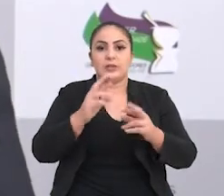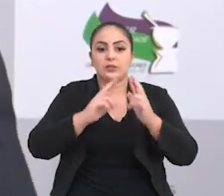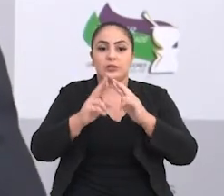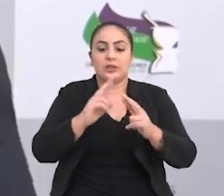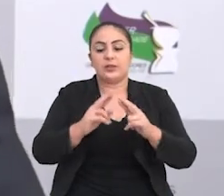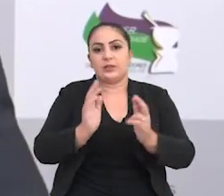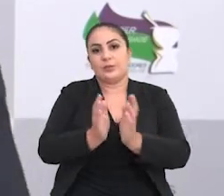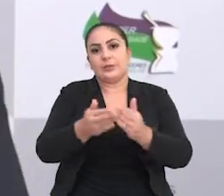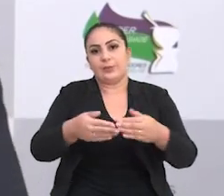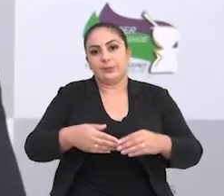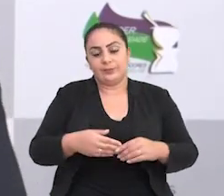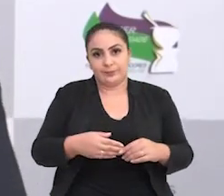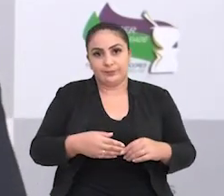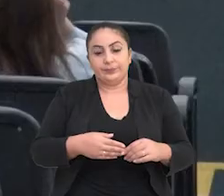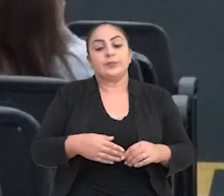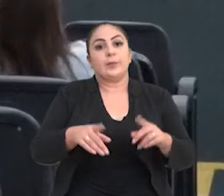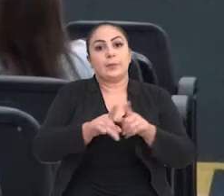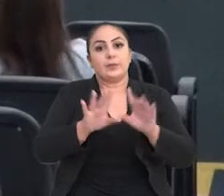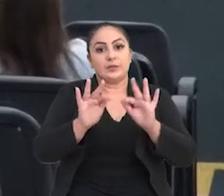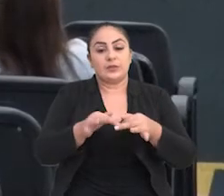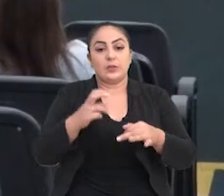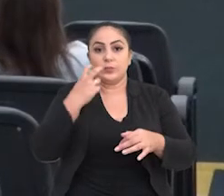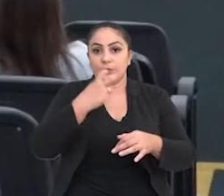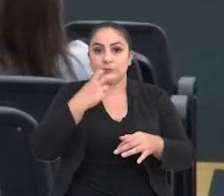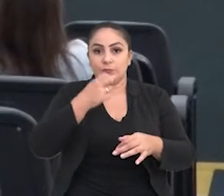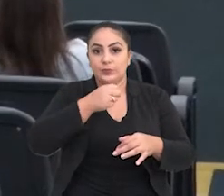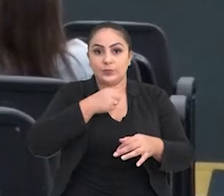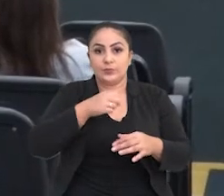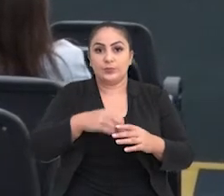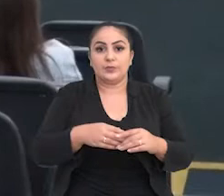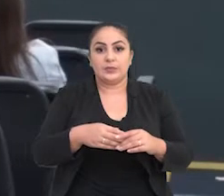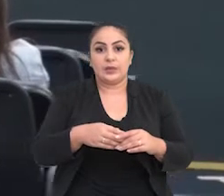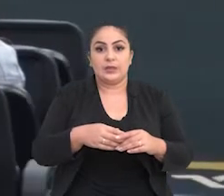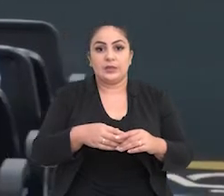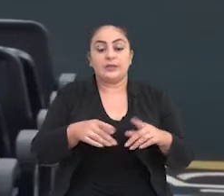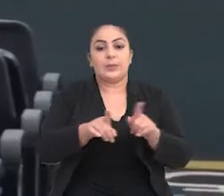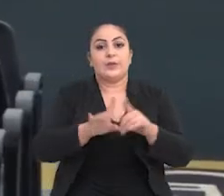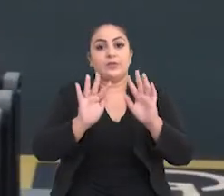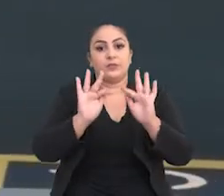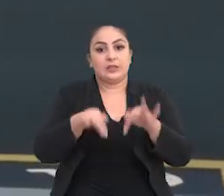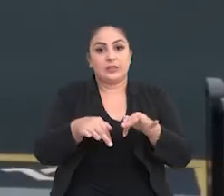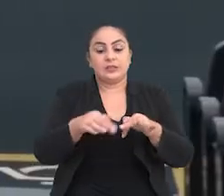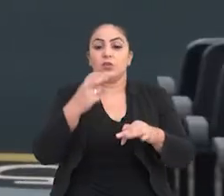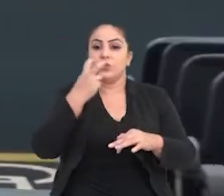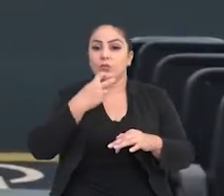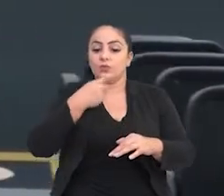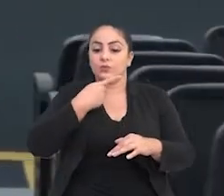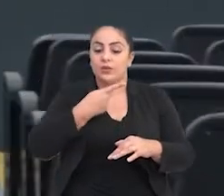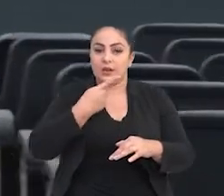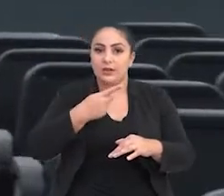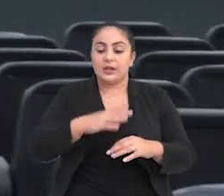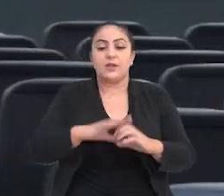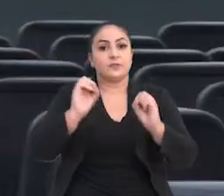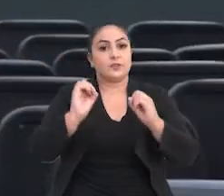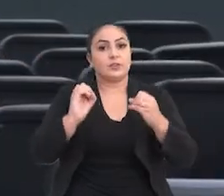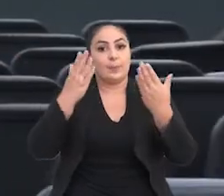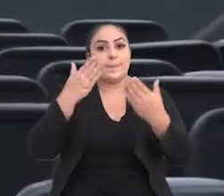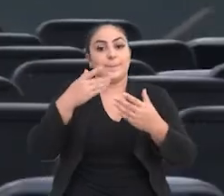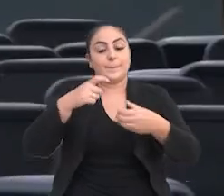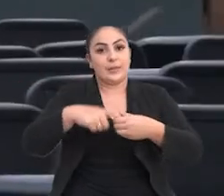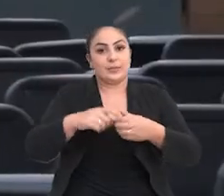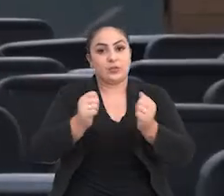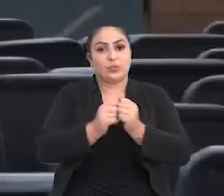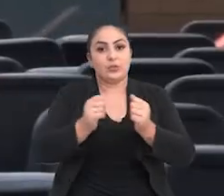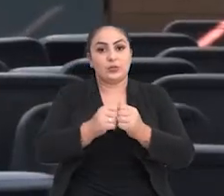frutos ainda desta Frente Parlamentar. Por fim, o orador do Grande Expediente encerrou seu pronunciamento